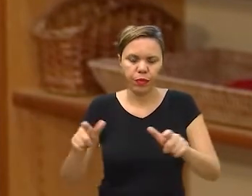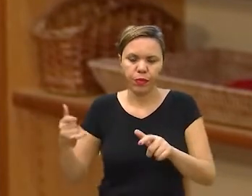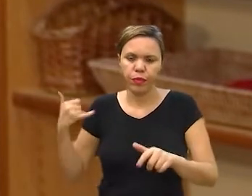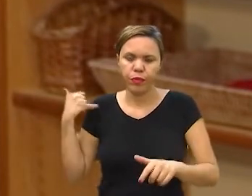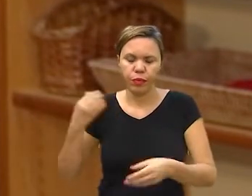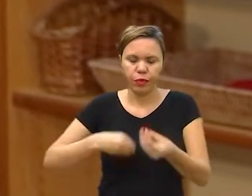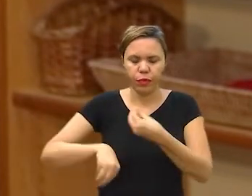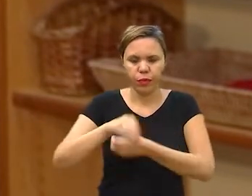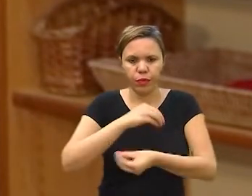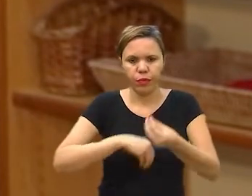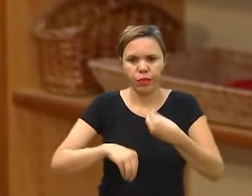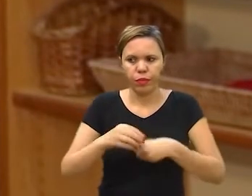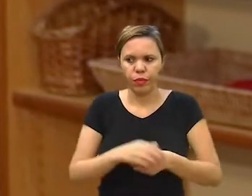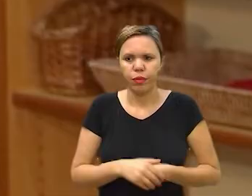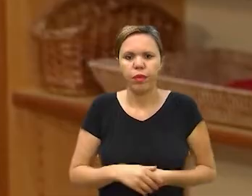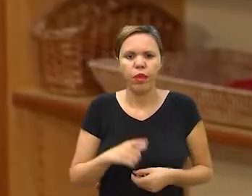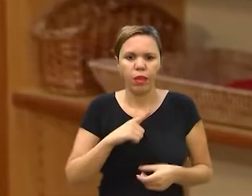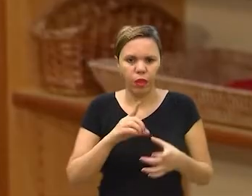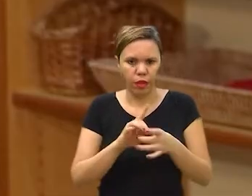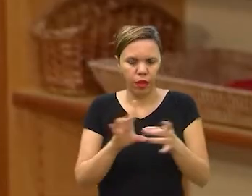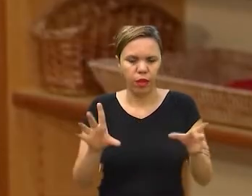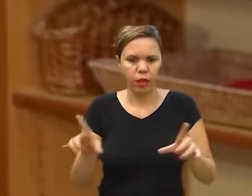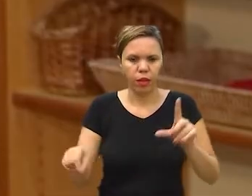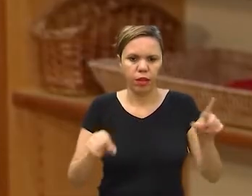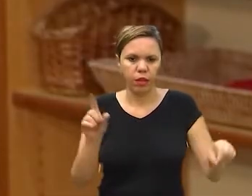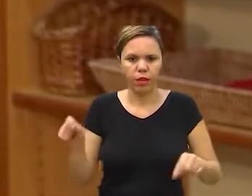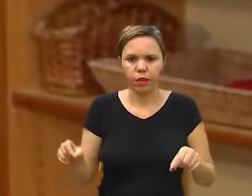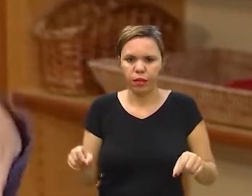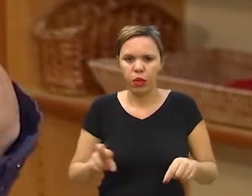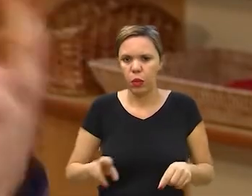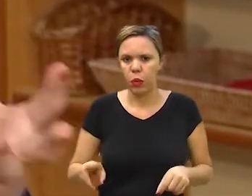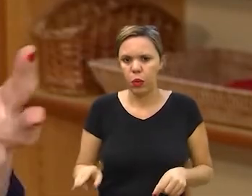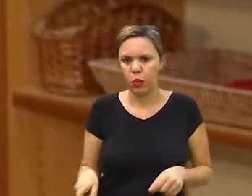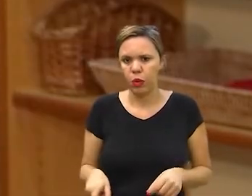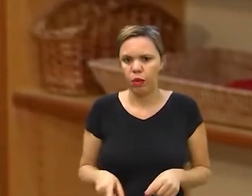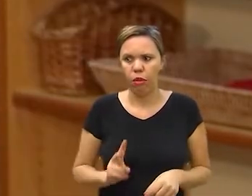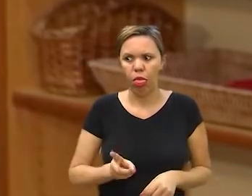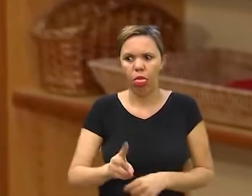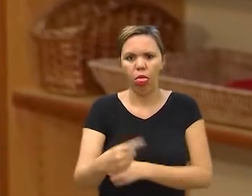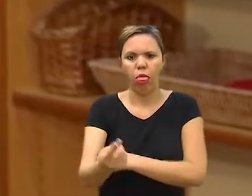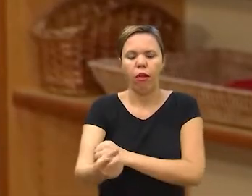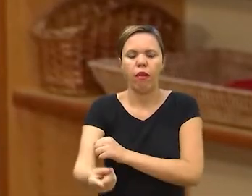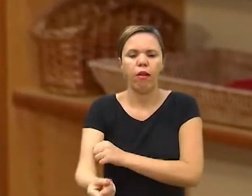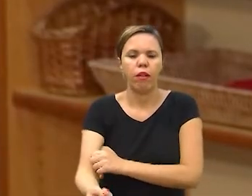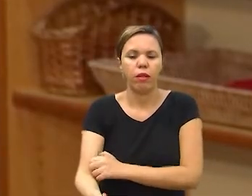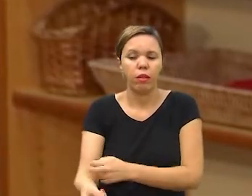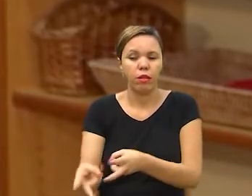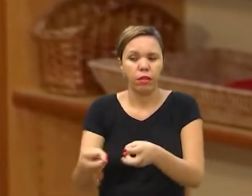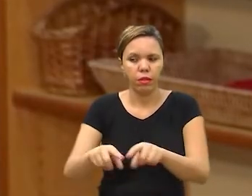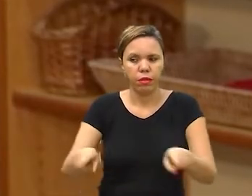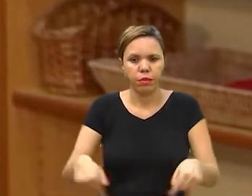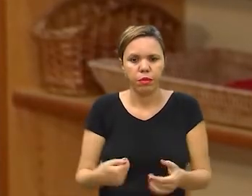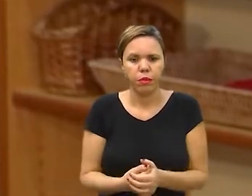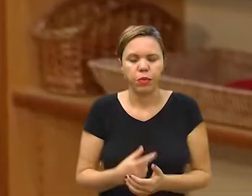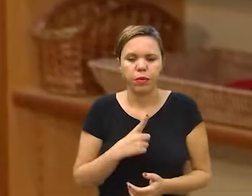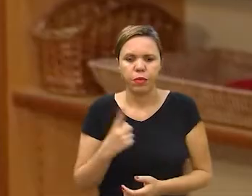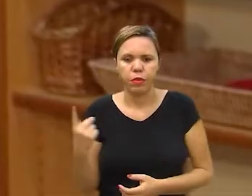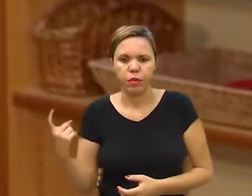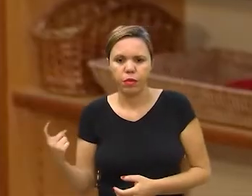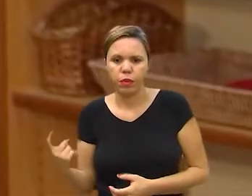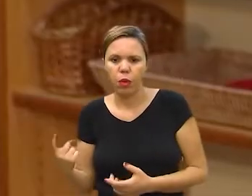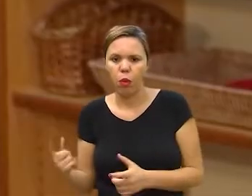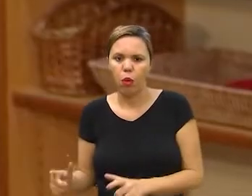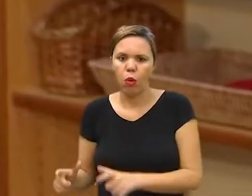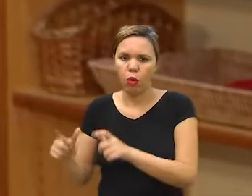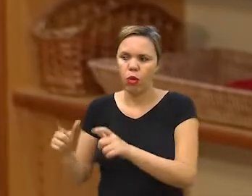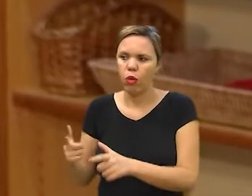idades misturadas, ter liberdade de escolha, mas não é uma liberdade infinita, que se você observar a sala, você tem uma única torre cor-de-rosa,